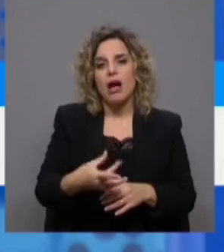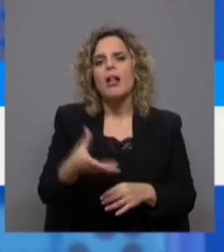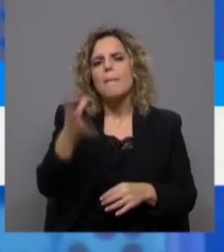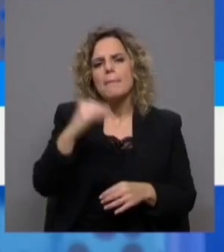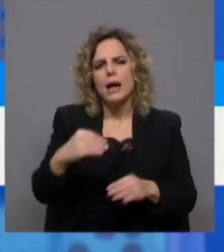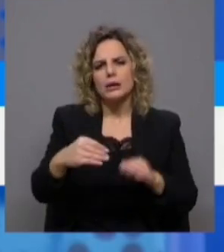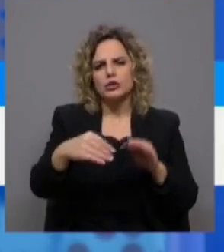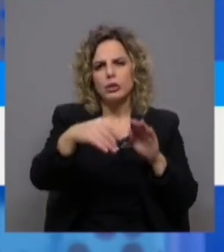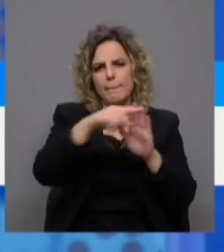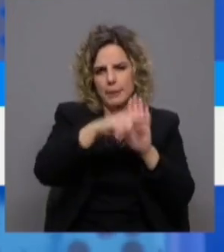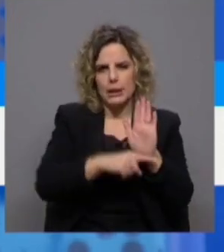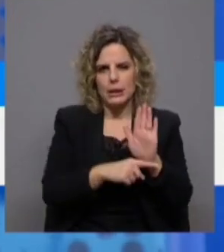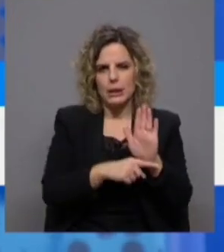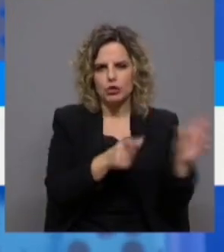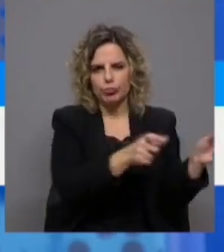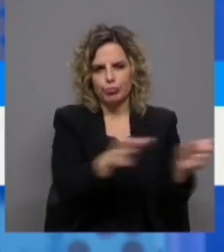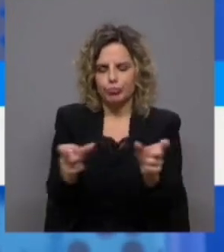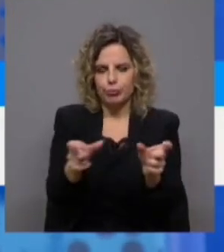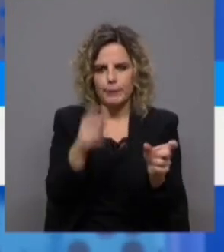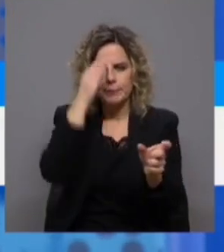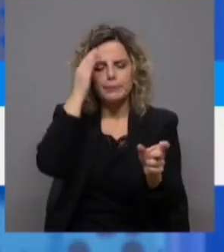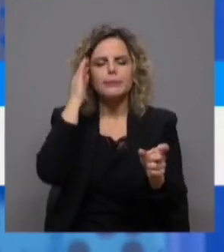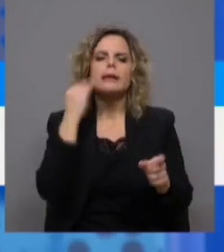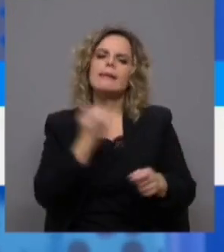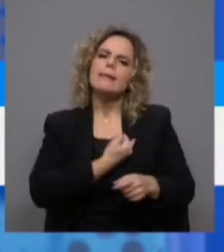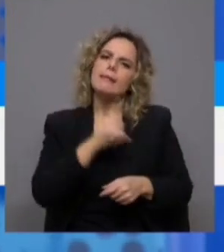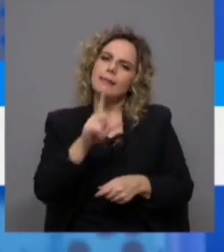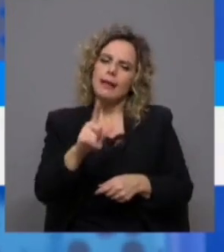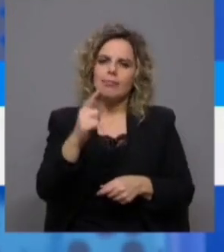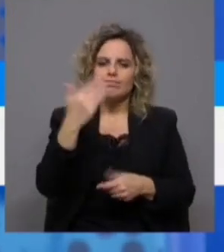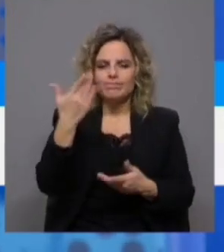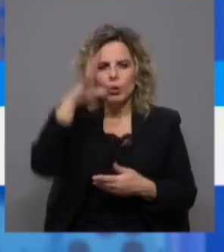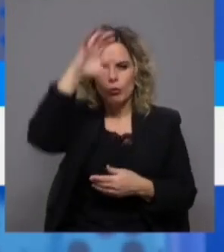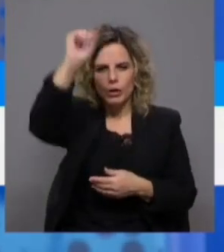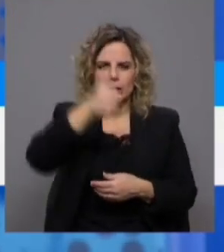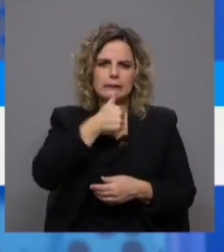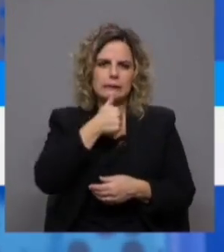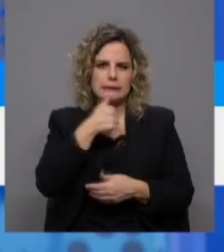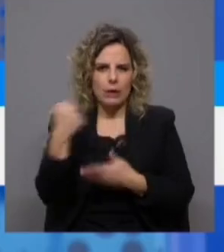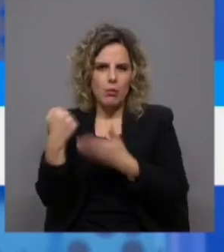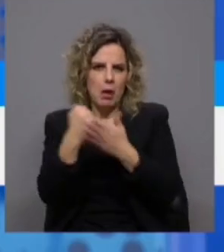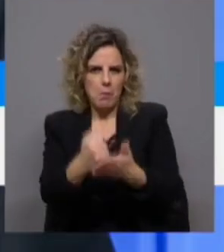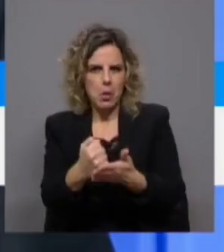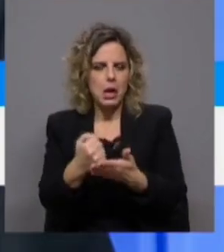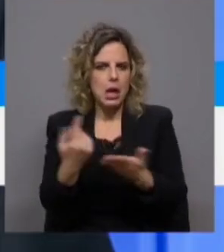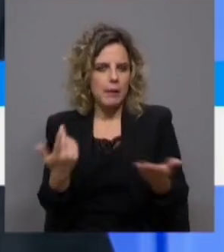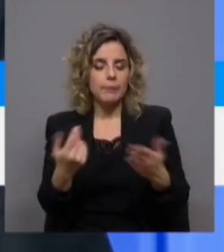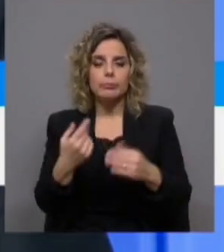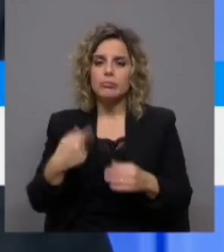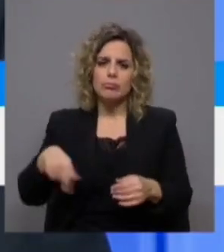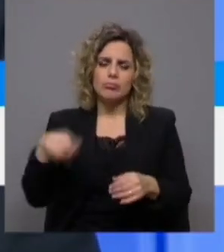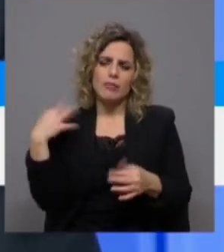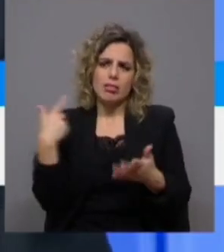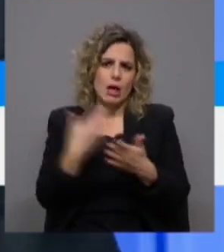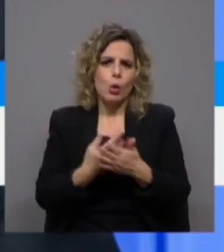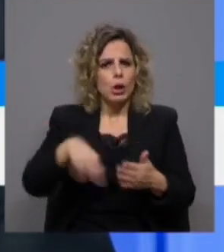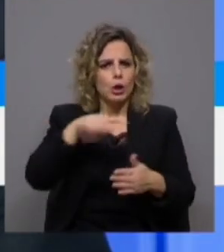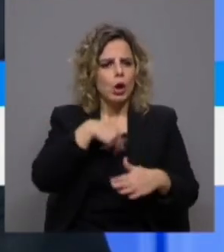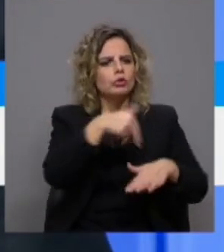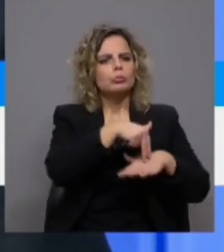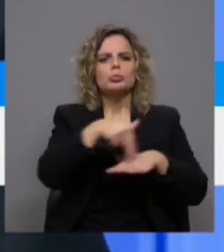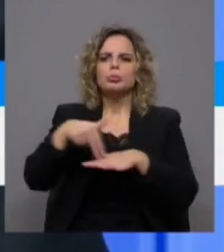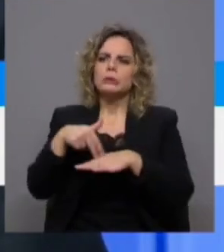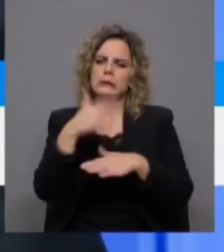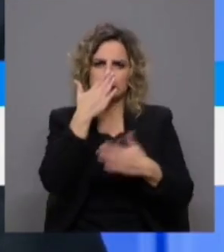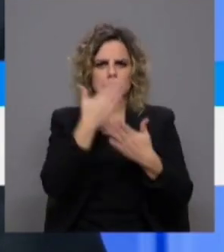eles indicador algo que admitir ia estar ao lado do governo essa decisão de menores sempre temos tomado as nossas posições que as